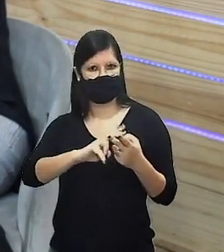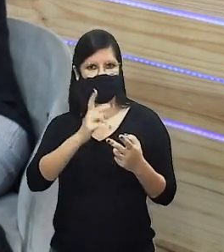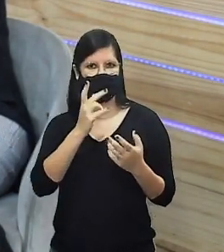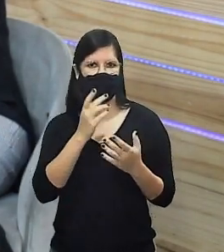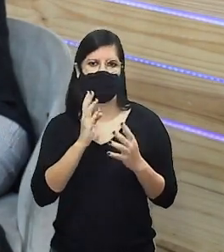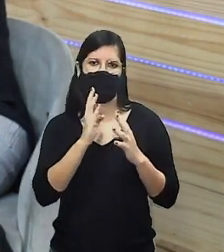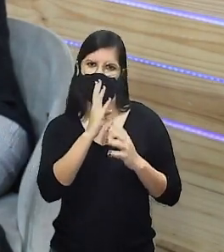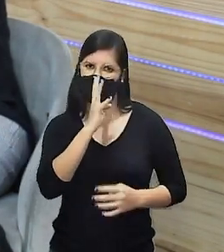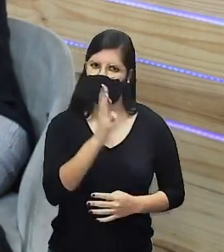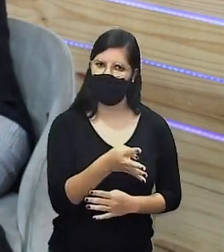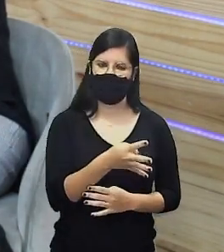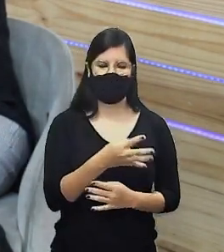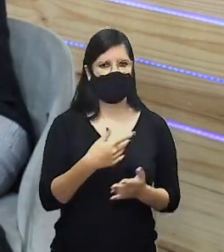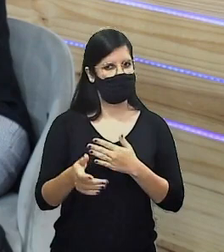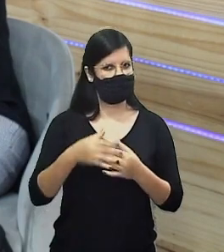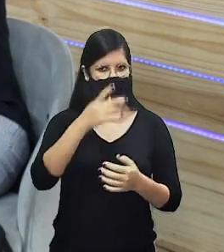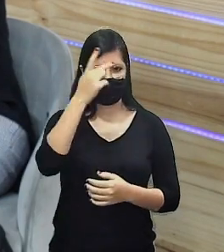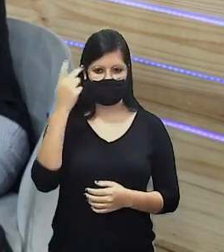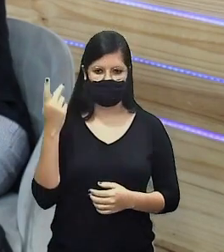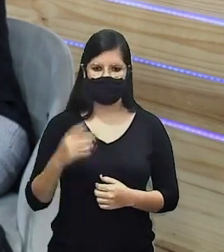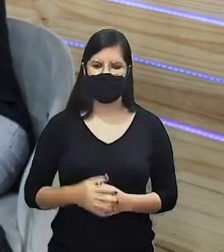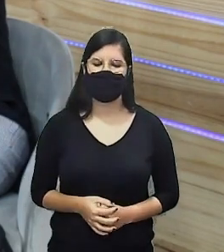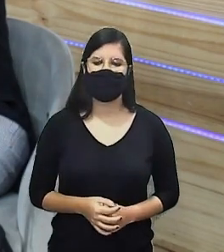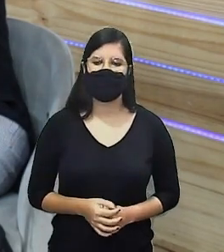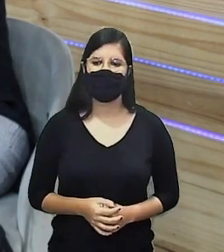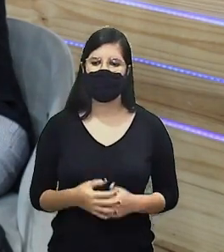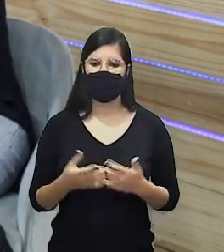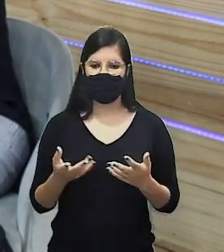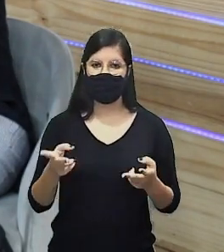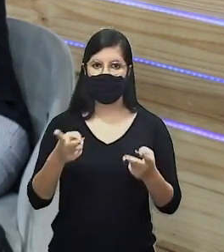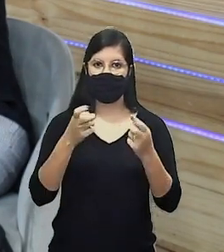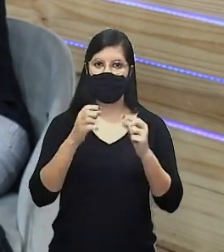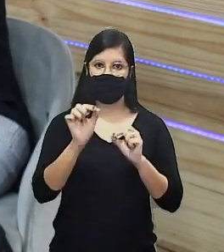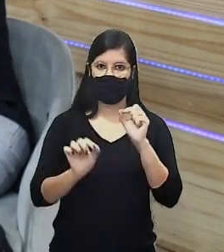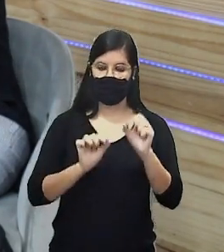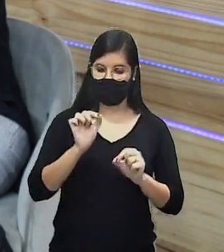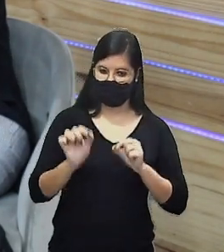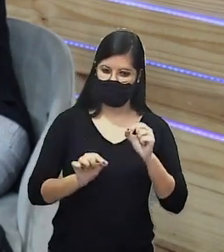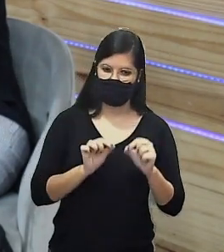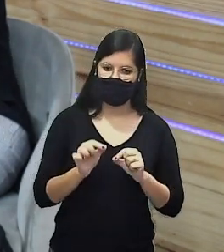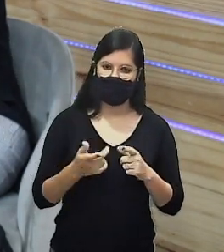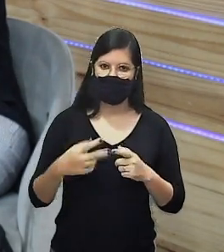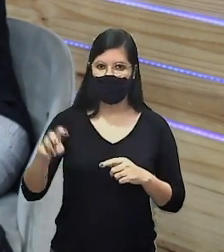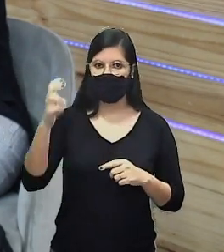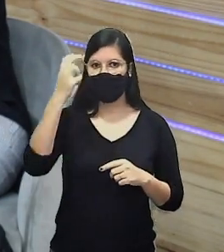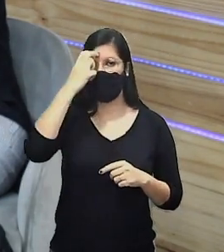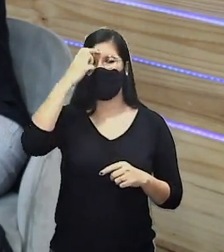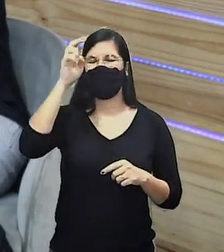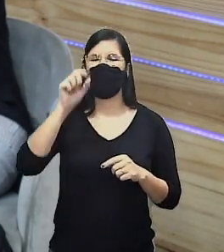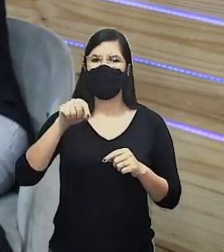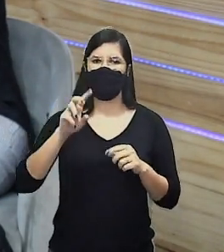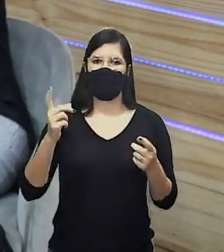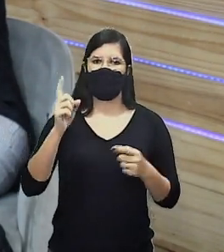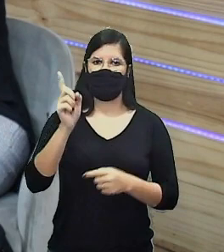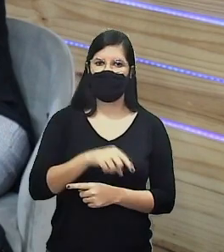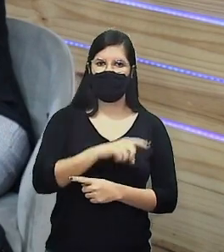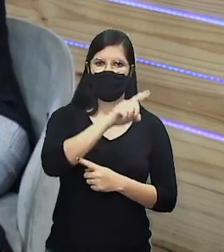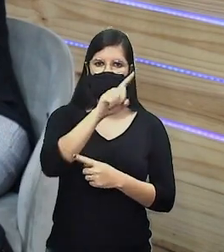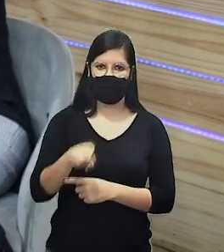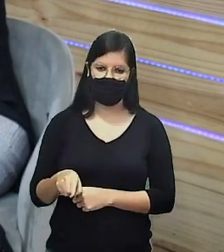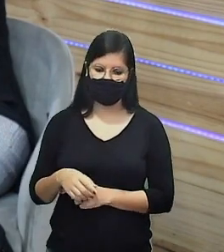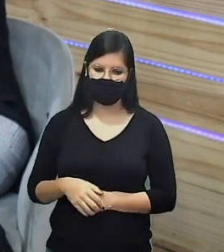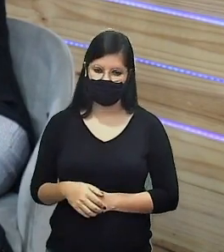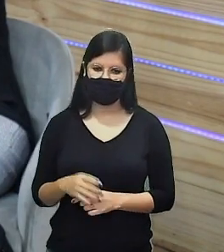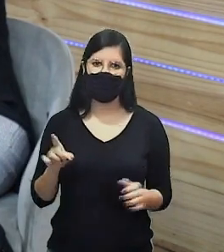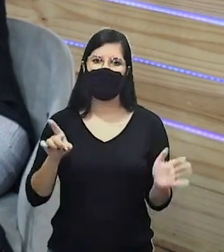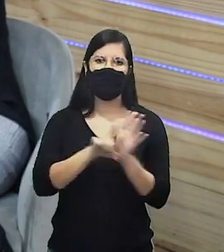quer que seja. Então, o que a gente percebe a partir daí? Essa cultura do cancelamento, né, que eu falei. E aí a